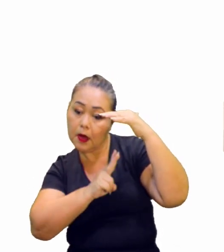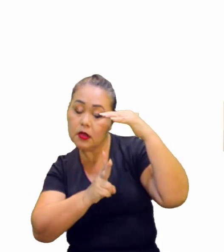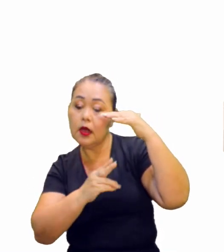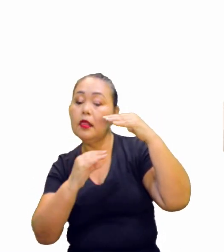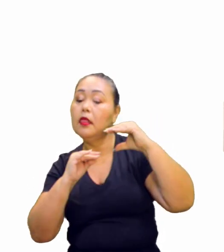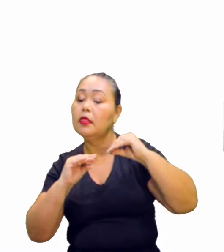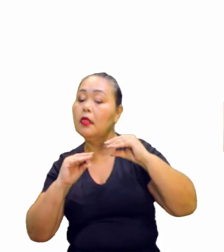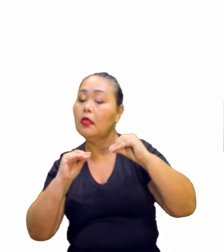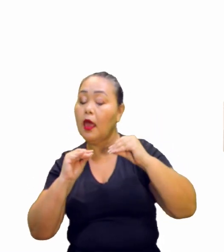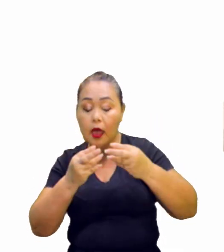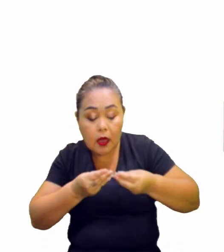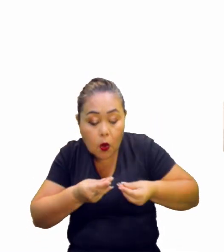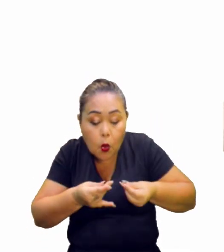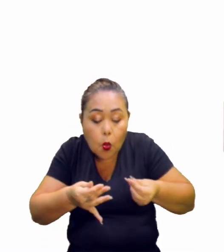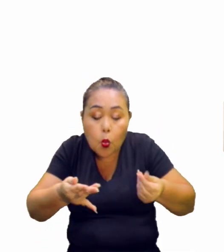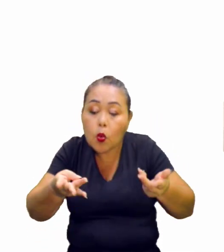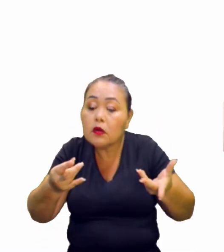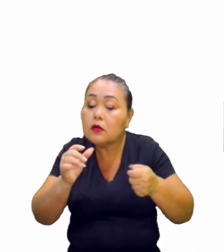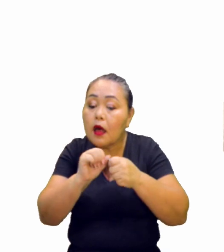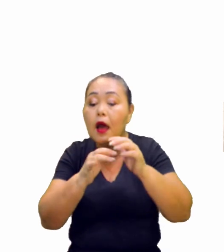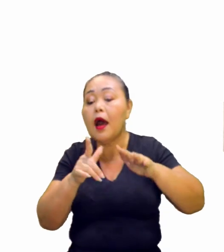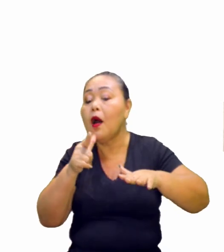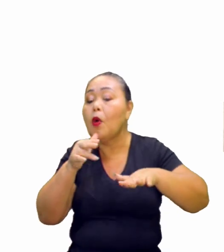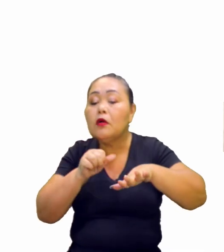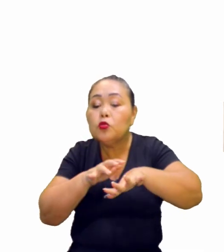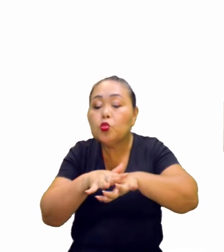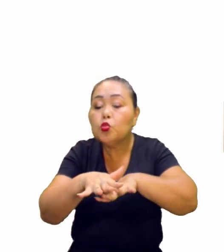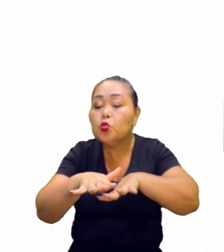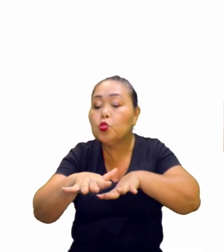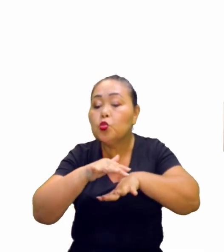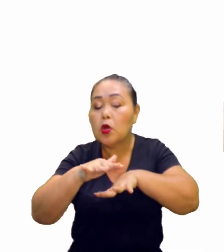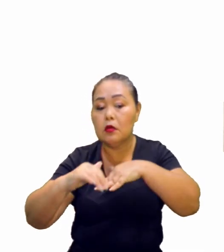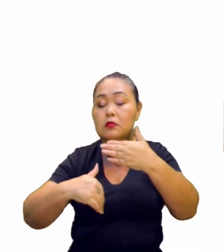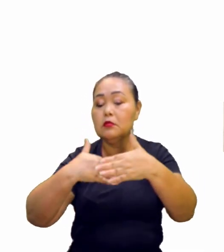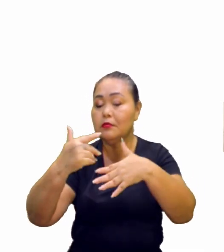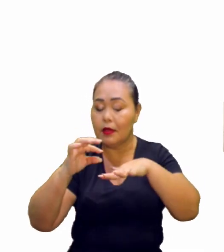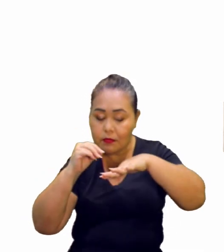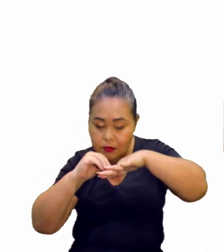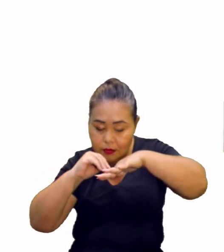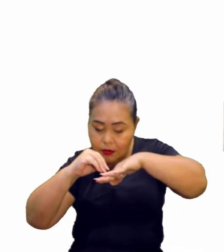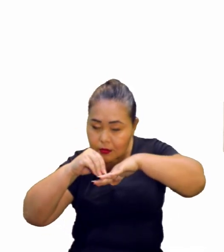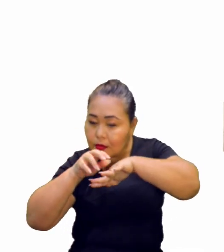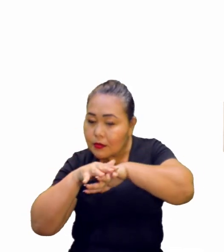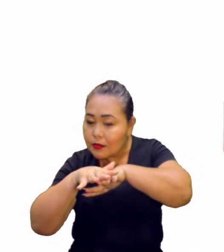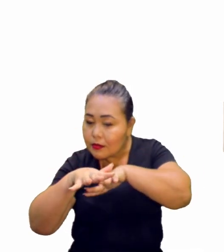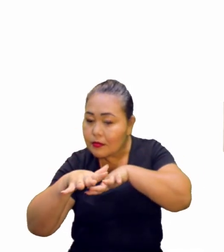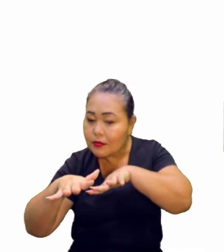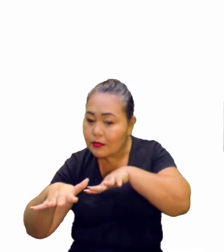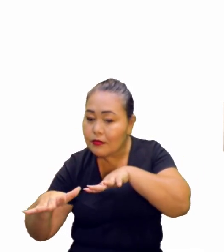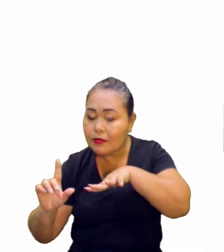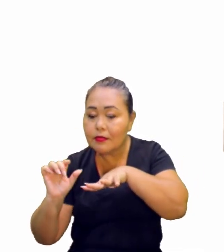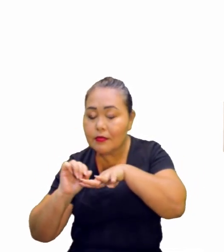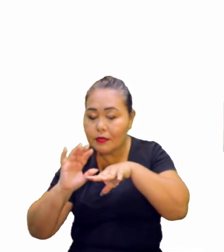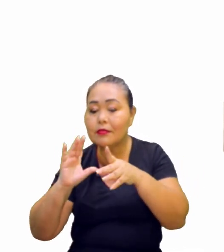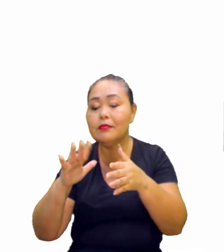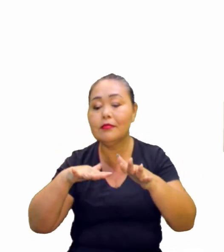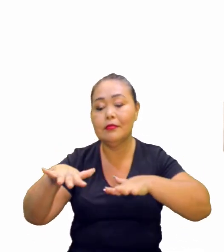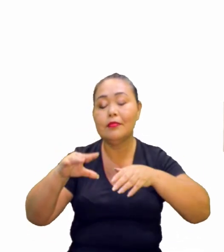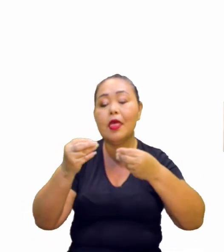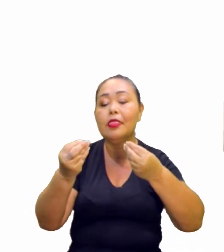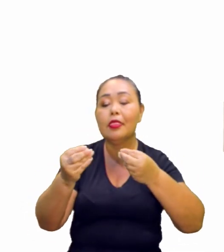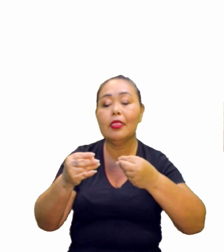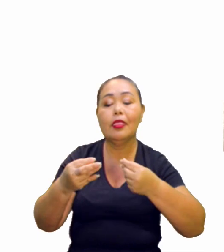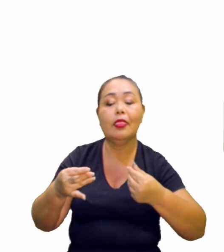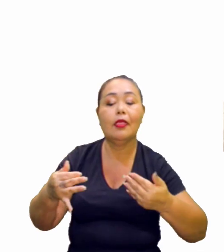umidade, a qualidade, infiltração dessa água, desenvolvimento aí dos micro-organismos que vão estabelecer aí essa dinâmica de decomposição